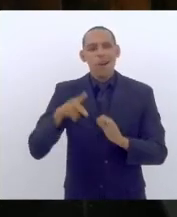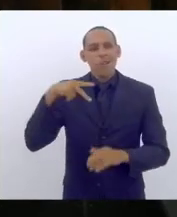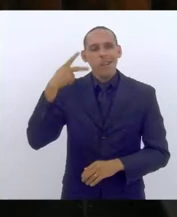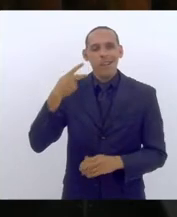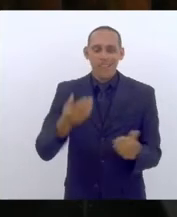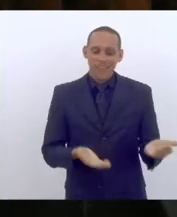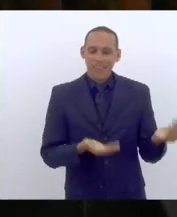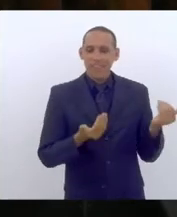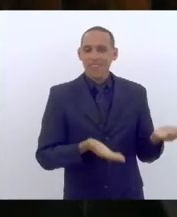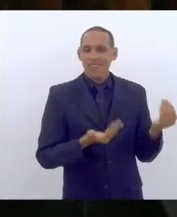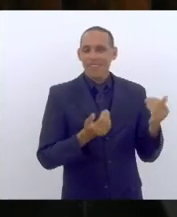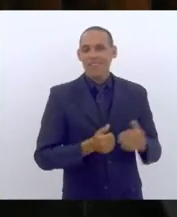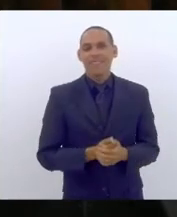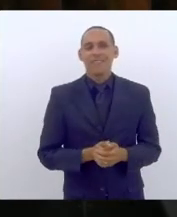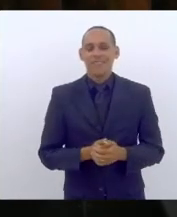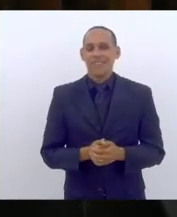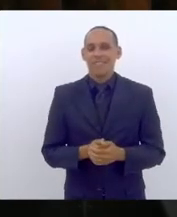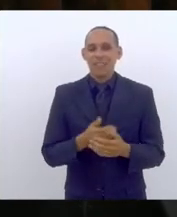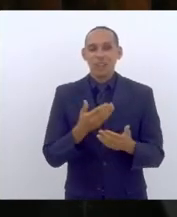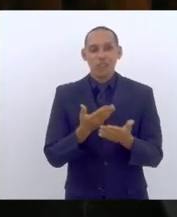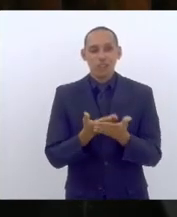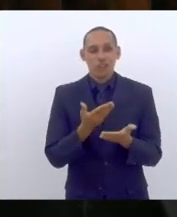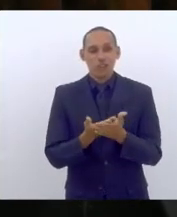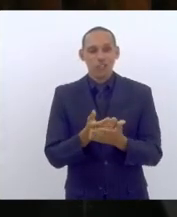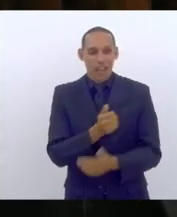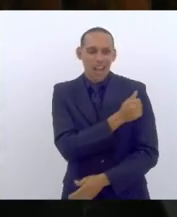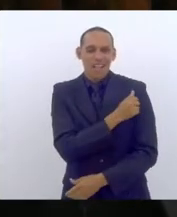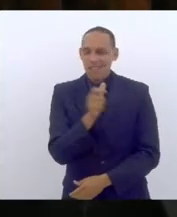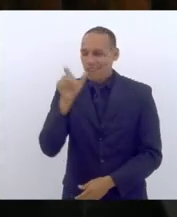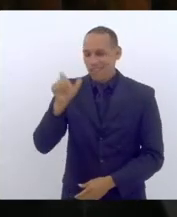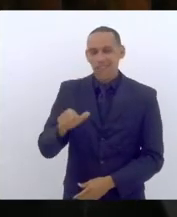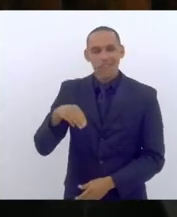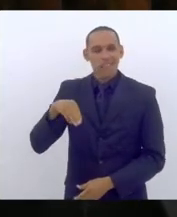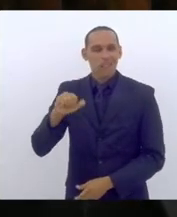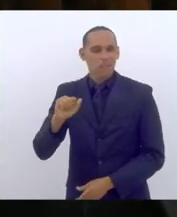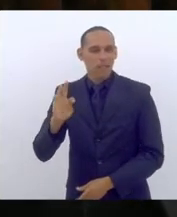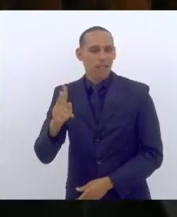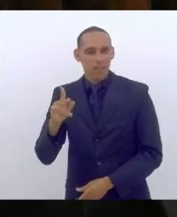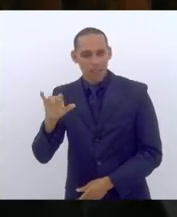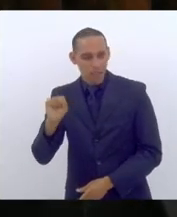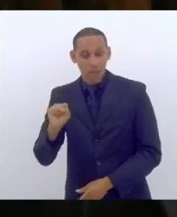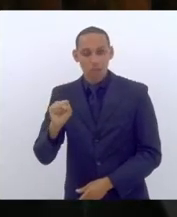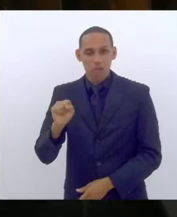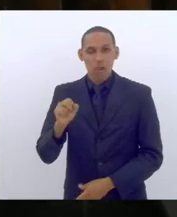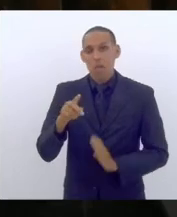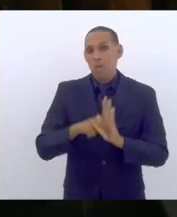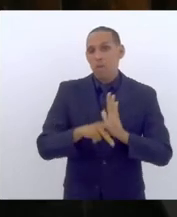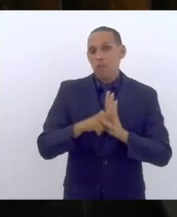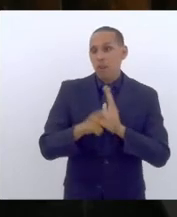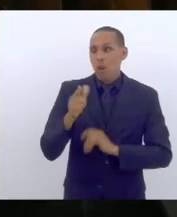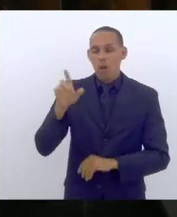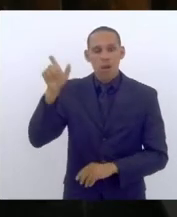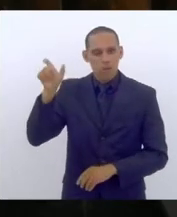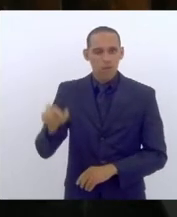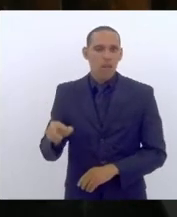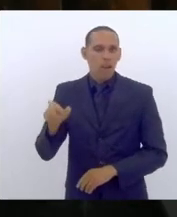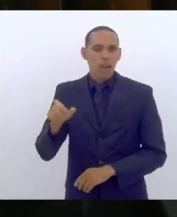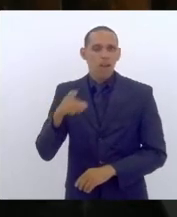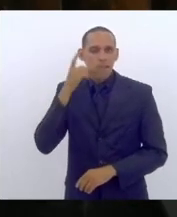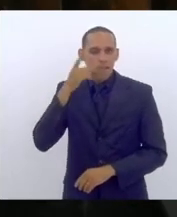juvenil né do Estudante Mateus a outros projetos que a deputada Dani apresentou também